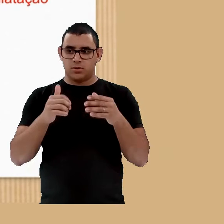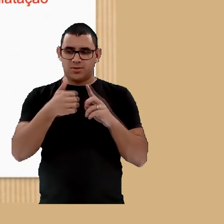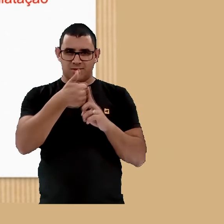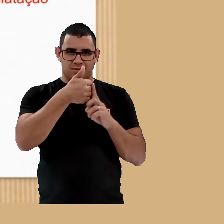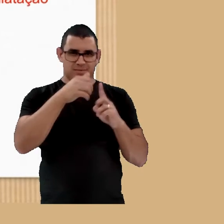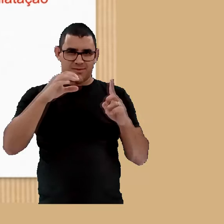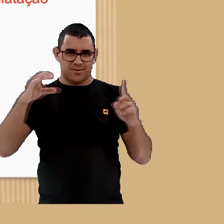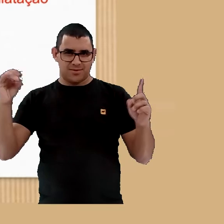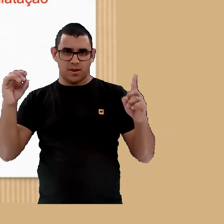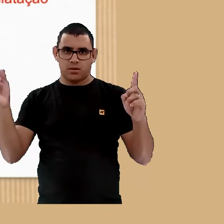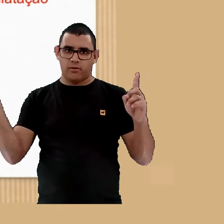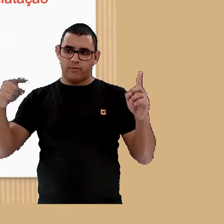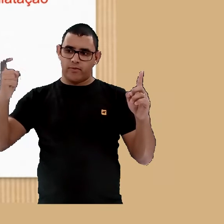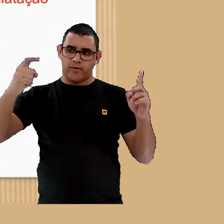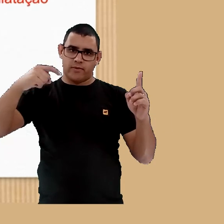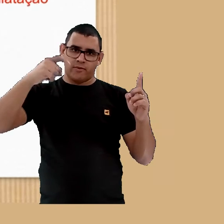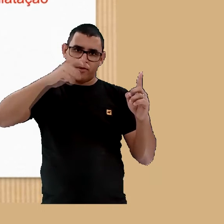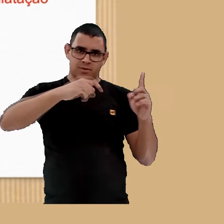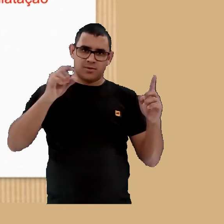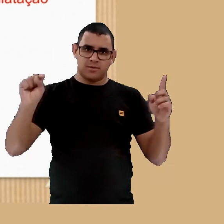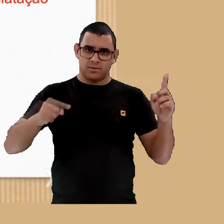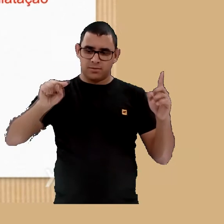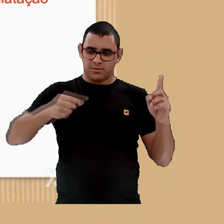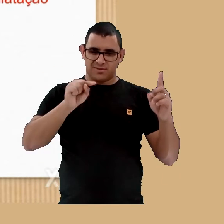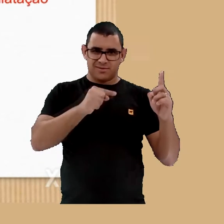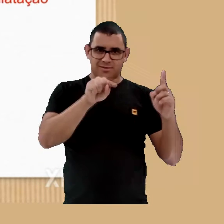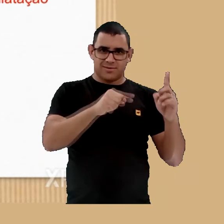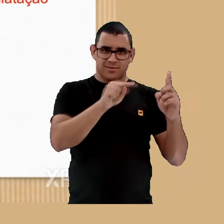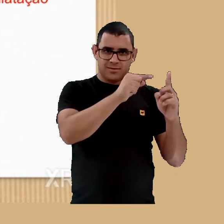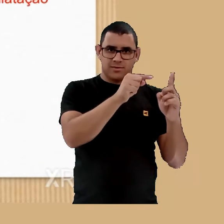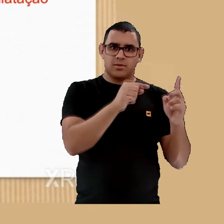voltamos 6 casas decimais, chegamos ao valor de